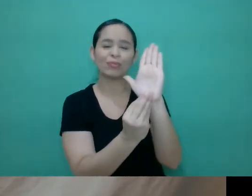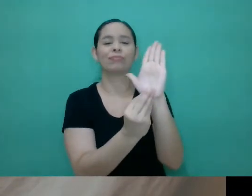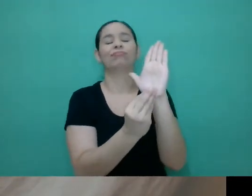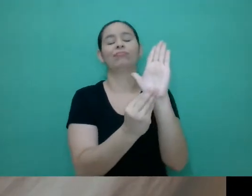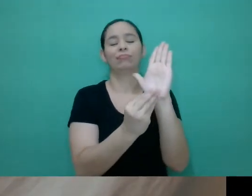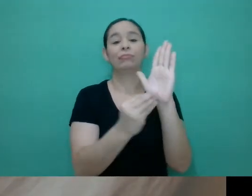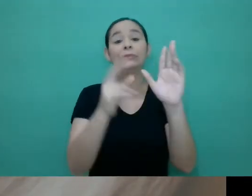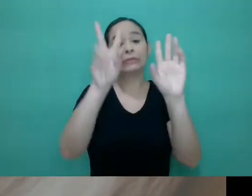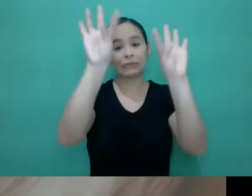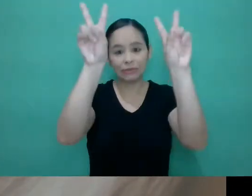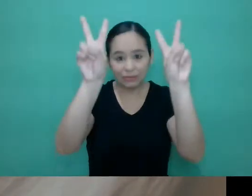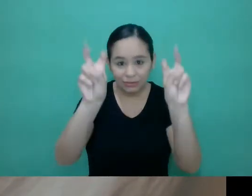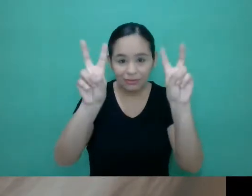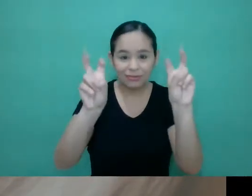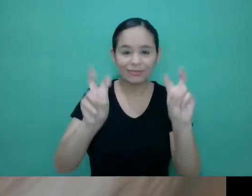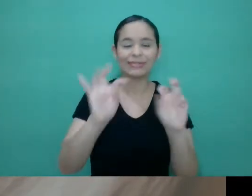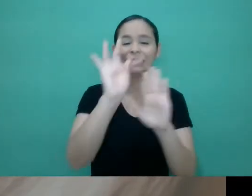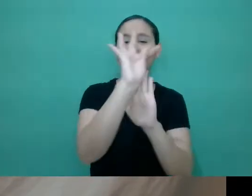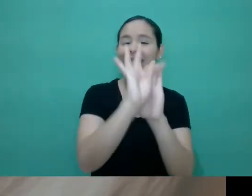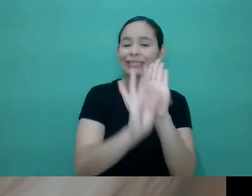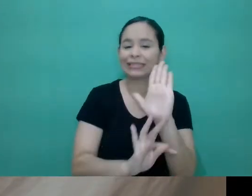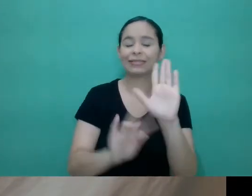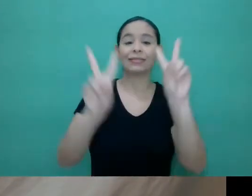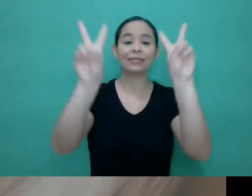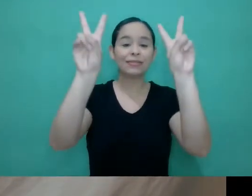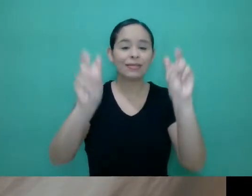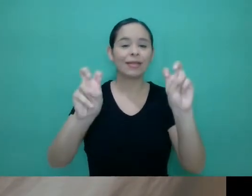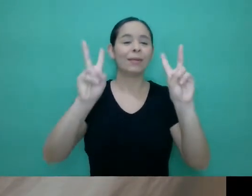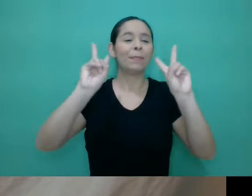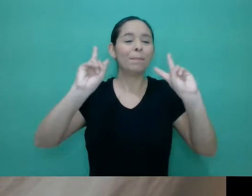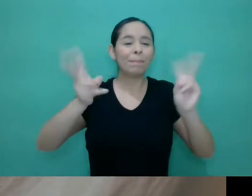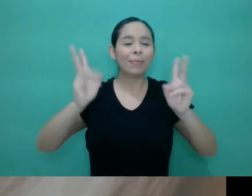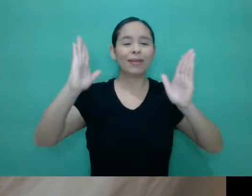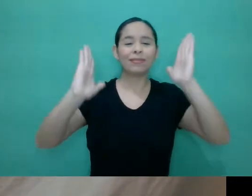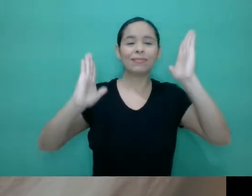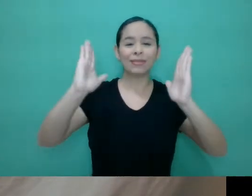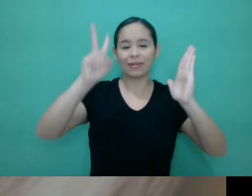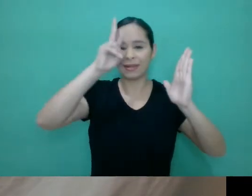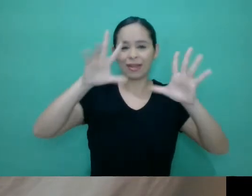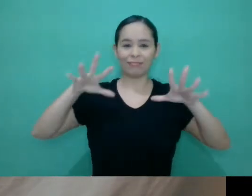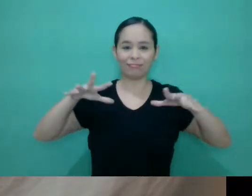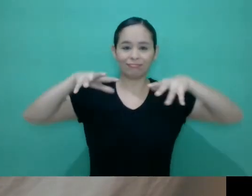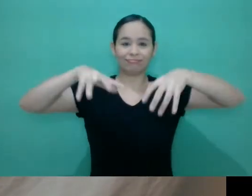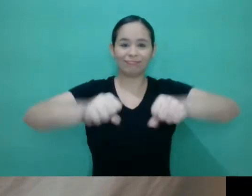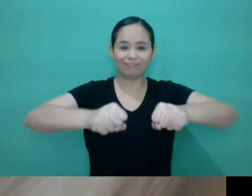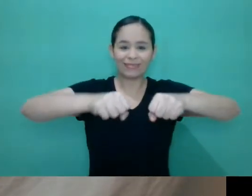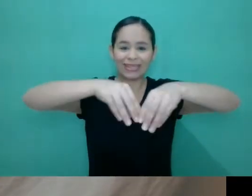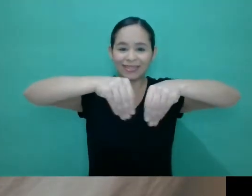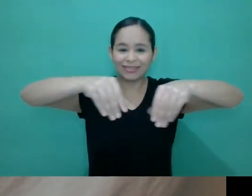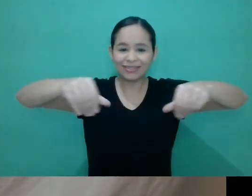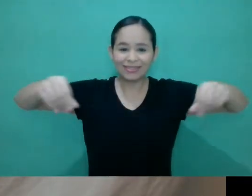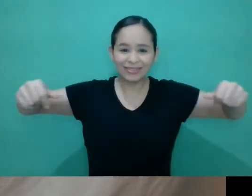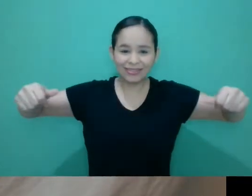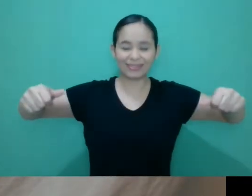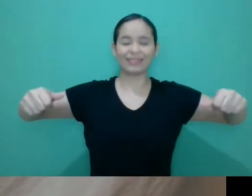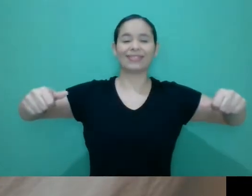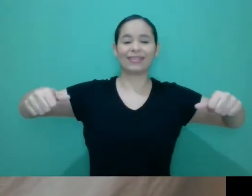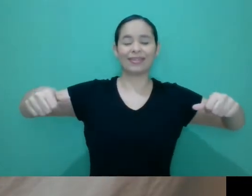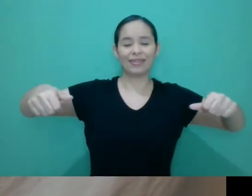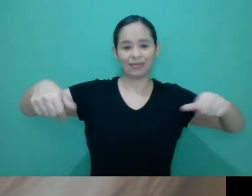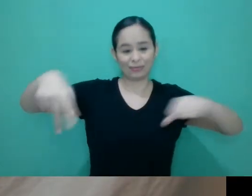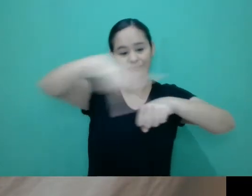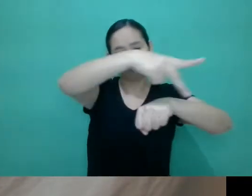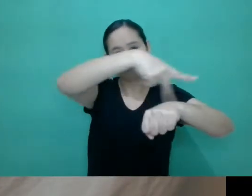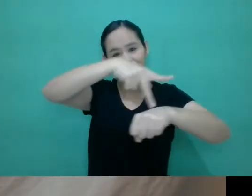esses textos, que era justamente falando sobre aquela época das descobertas que estavam acontecendo ali. A